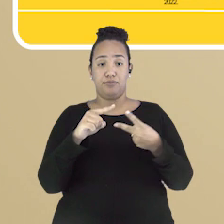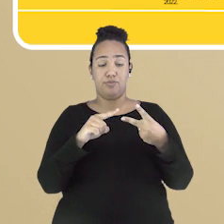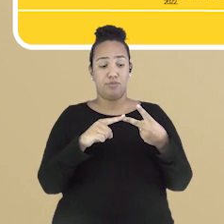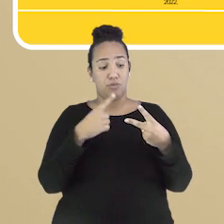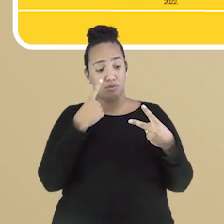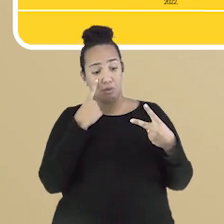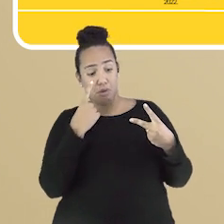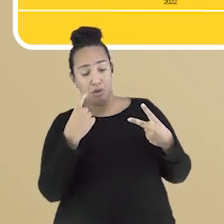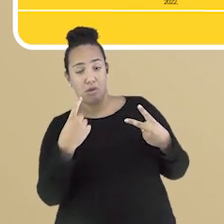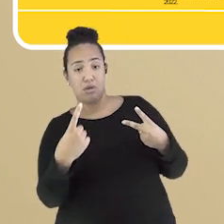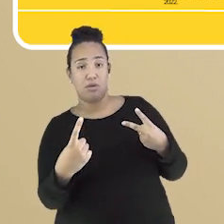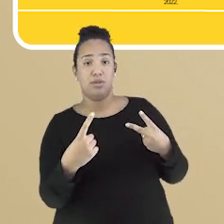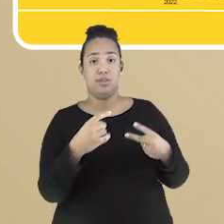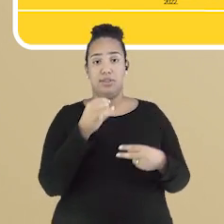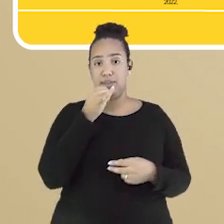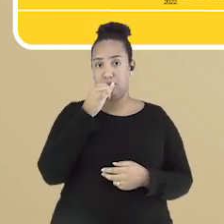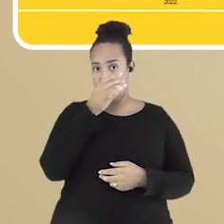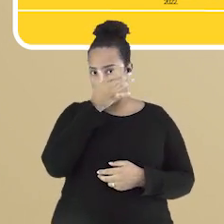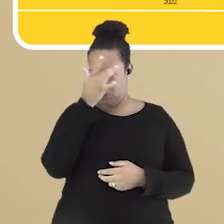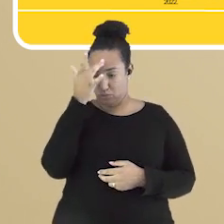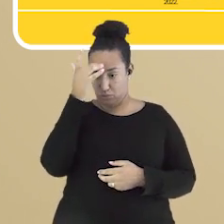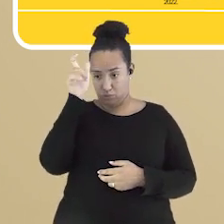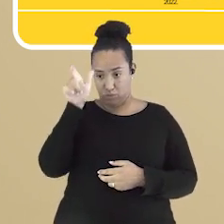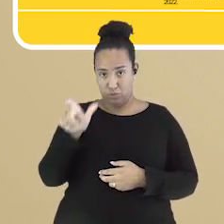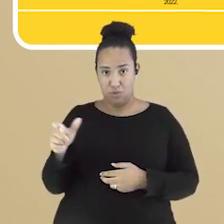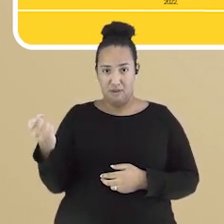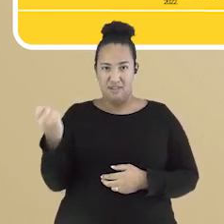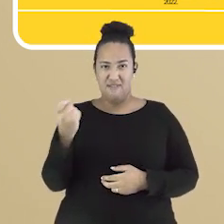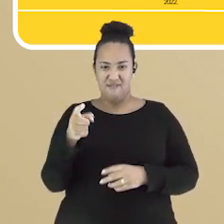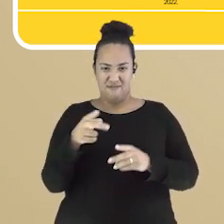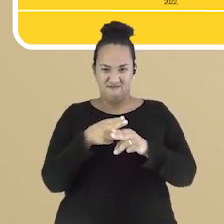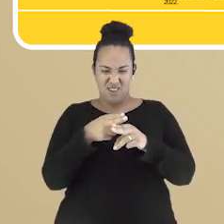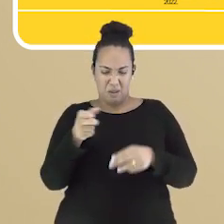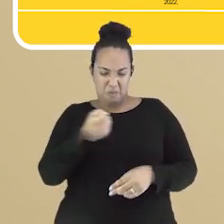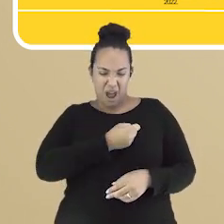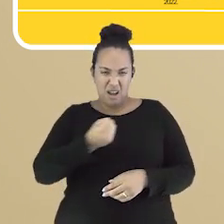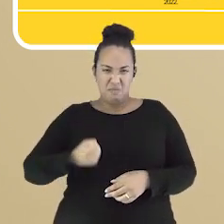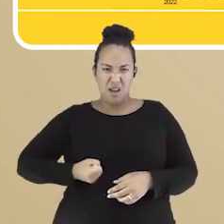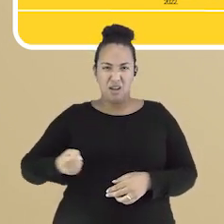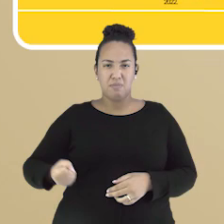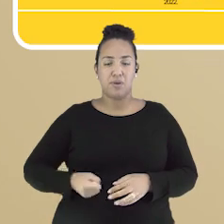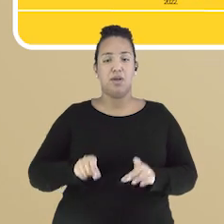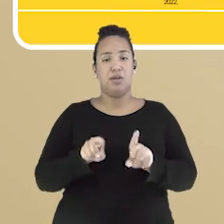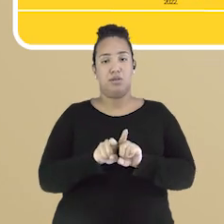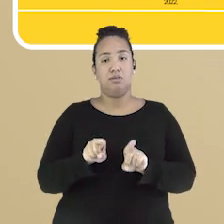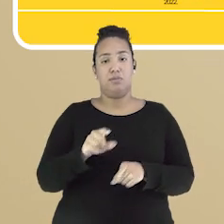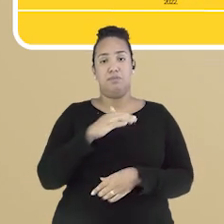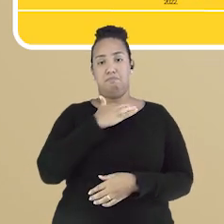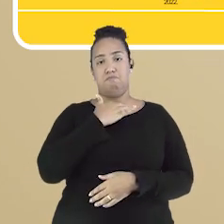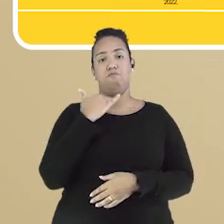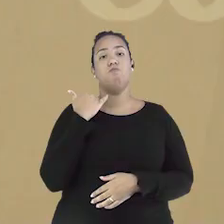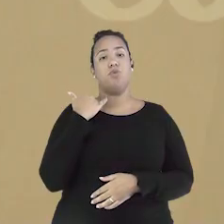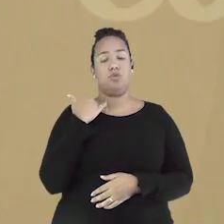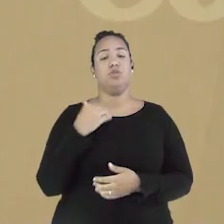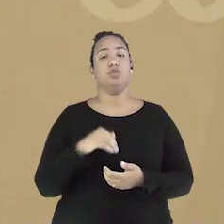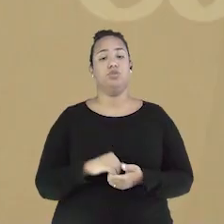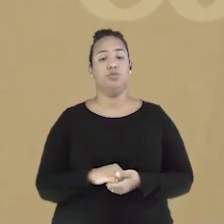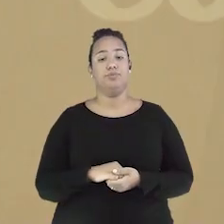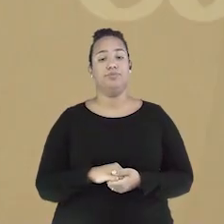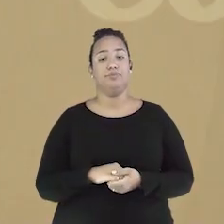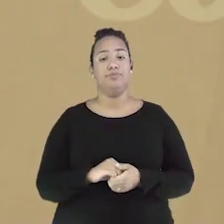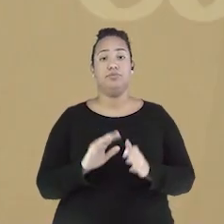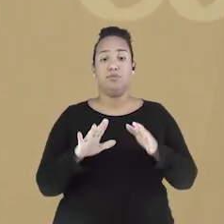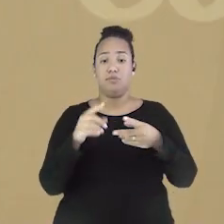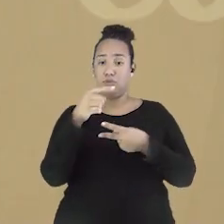a atenção no noticiário local: um sequestro, no qual a vítima foi esfaqueada, e um assassinato, com características de latrocínio. Mesmo